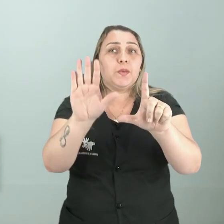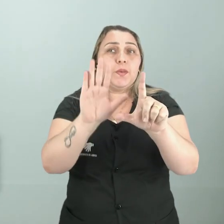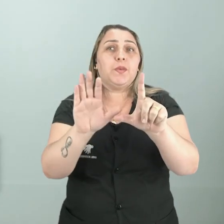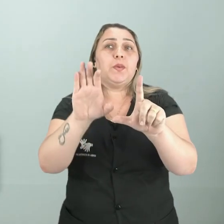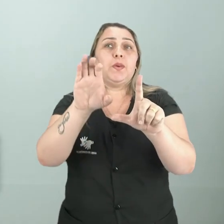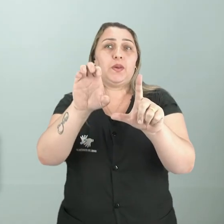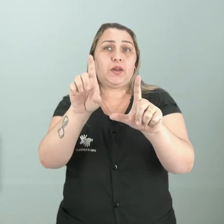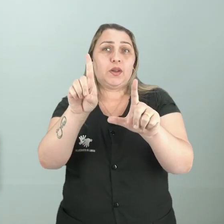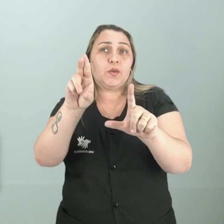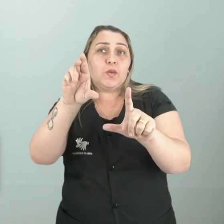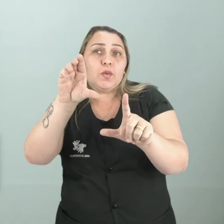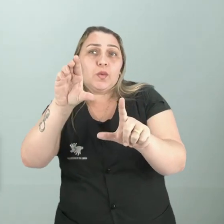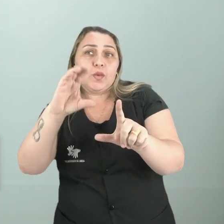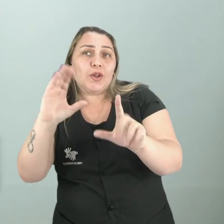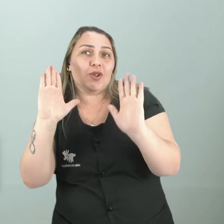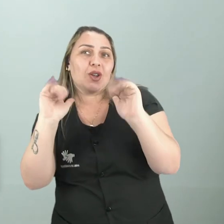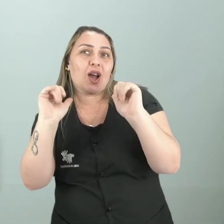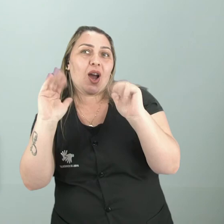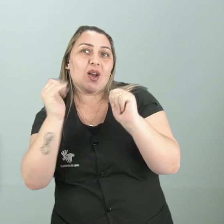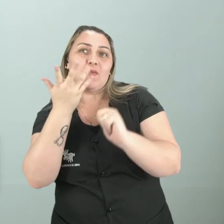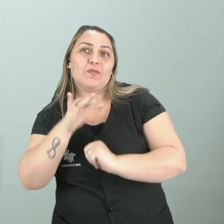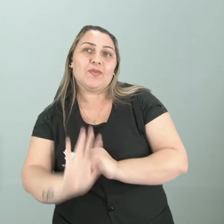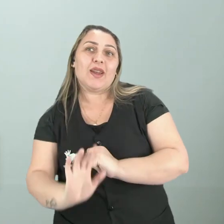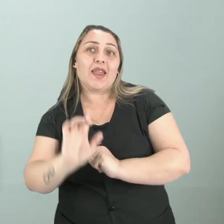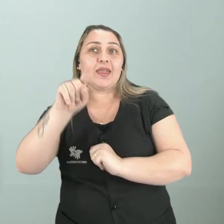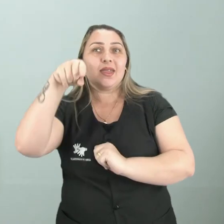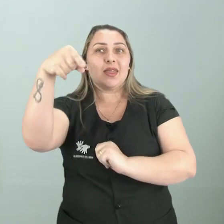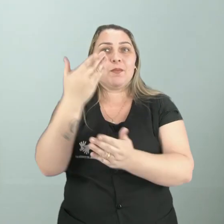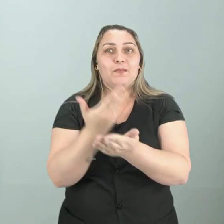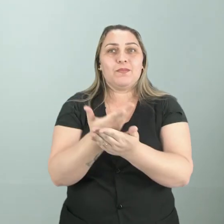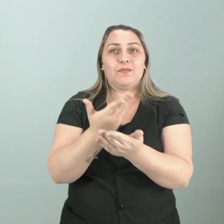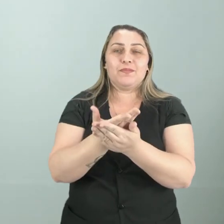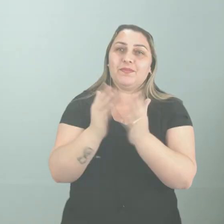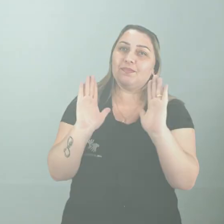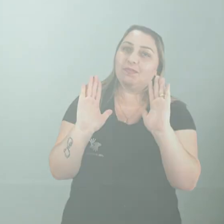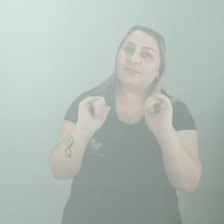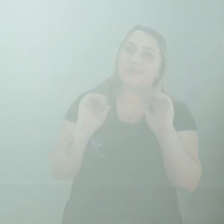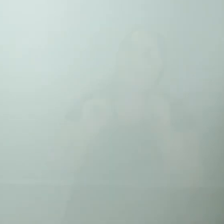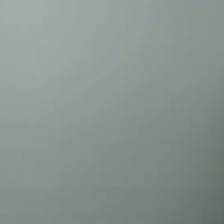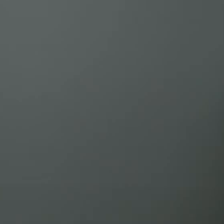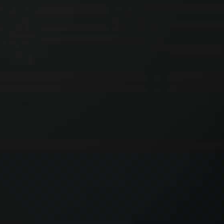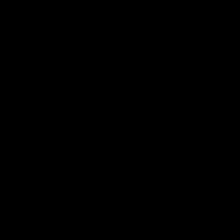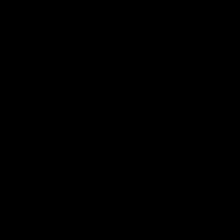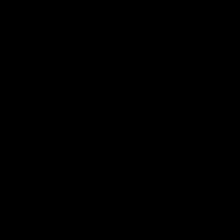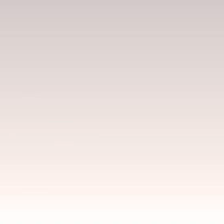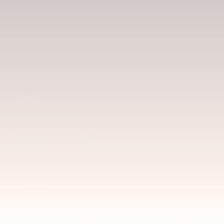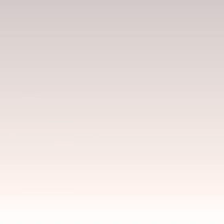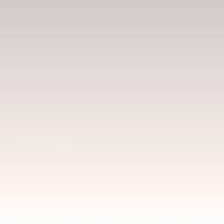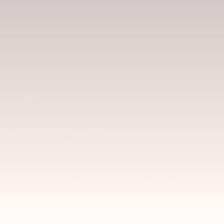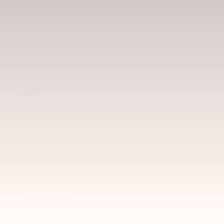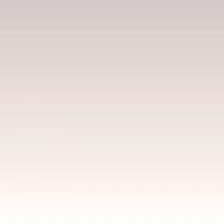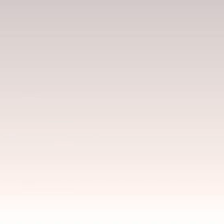acesse a plataforma Eduque. Tchau, tchau, crianças. Até a próxima aula.